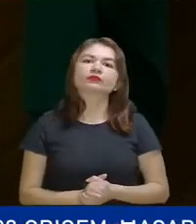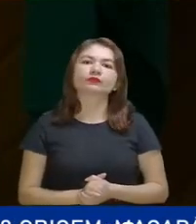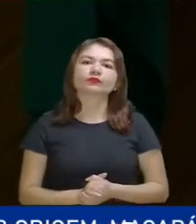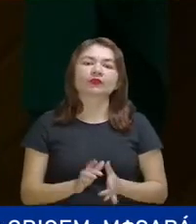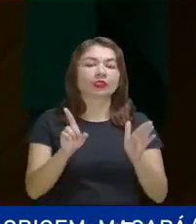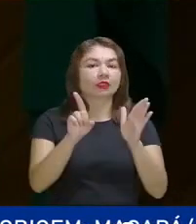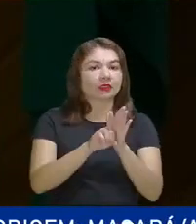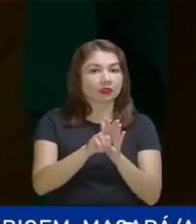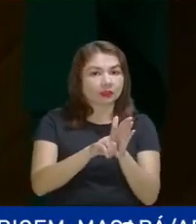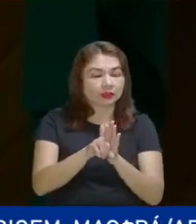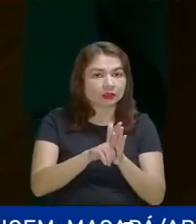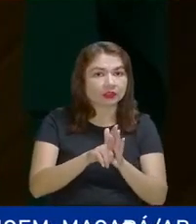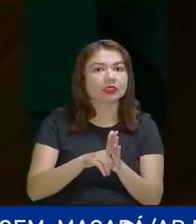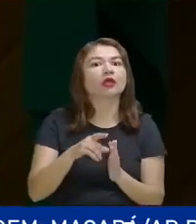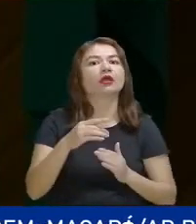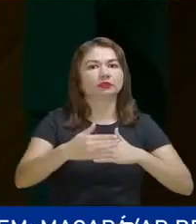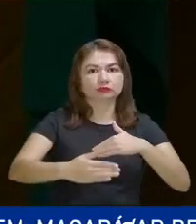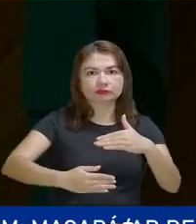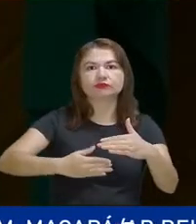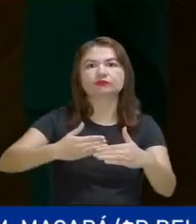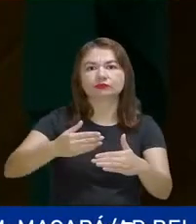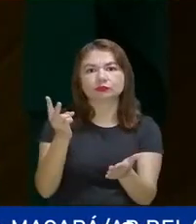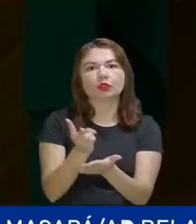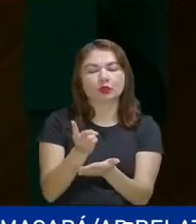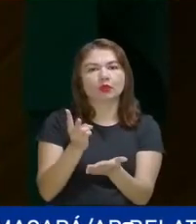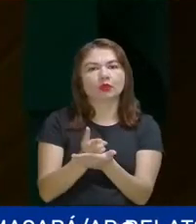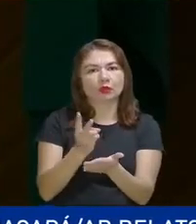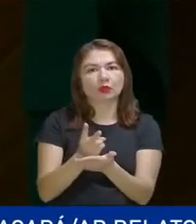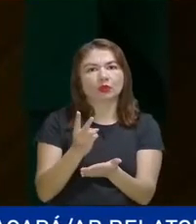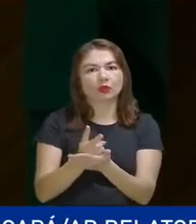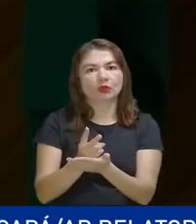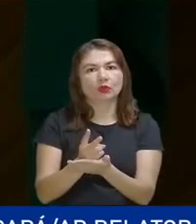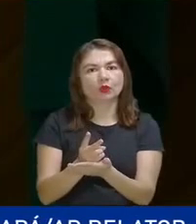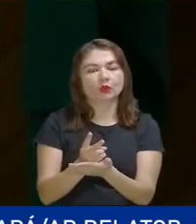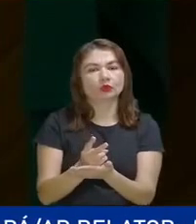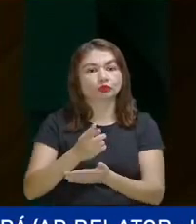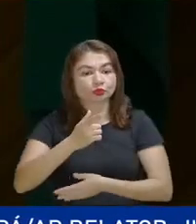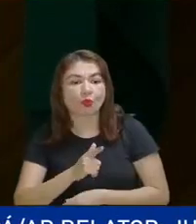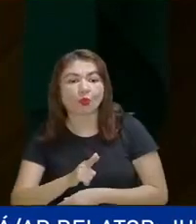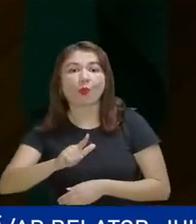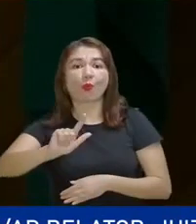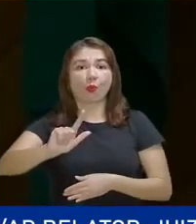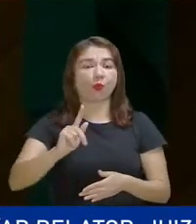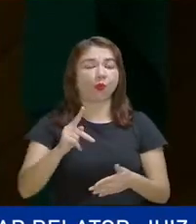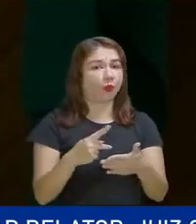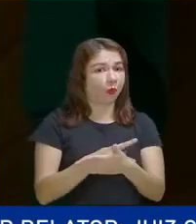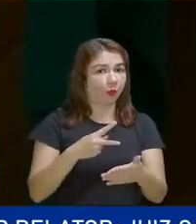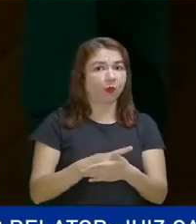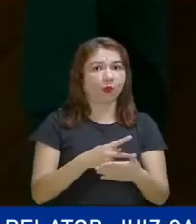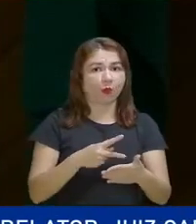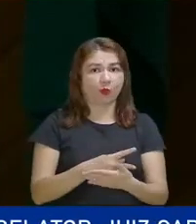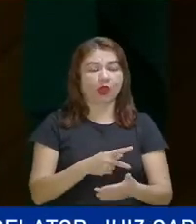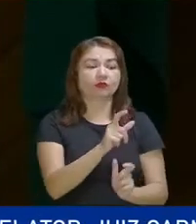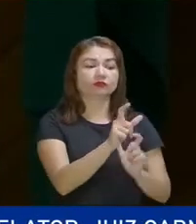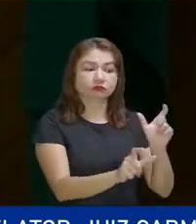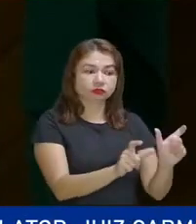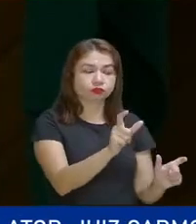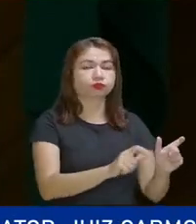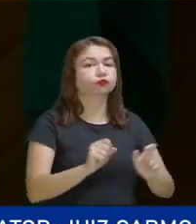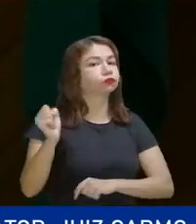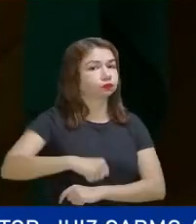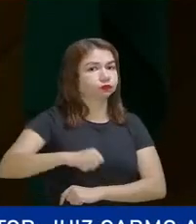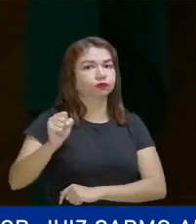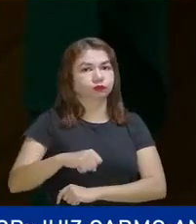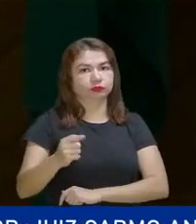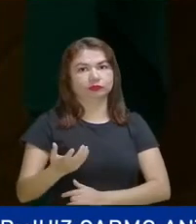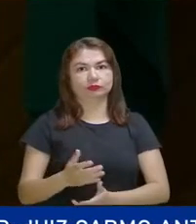procedimentos investigativos que apurem o cometimento de outros ilícitos eleitorais em tese cometidos pelos investigados, uma